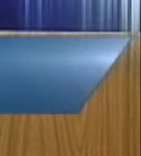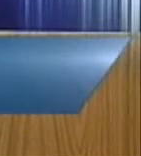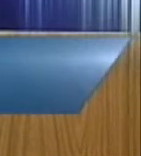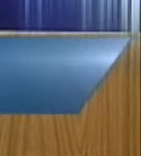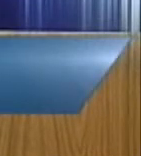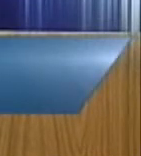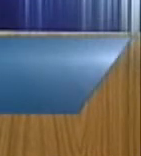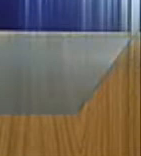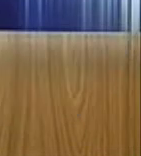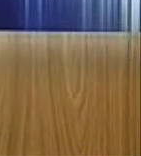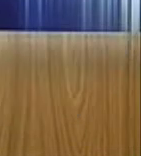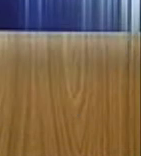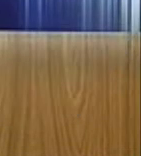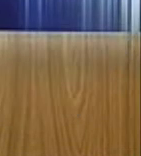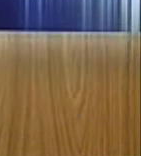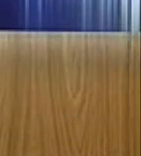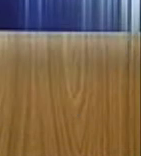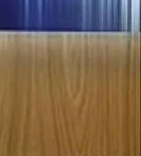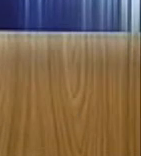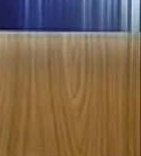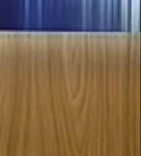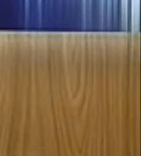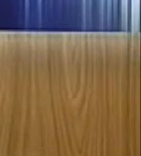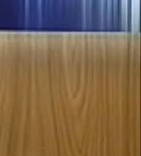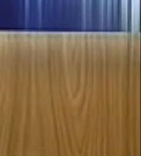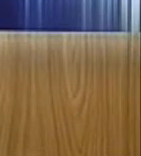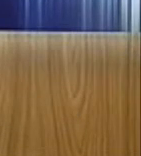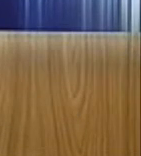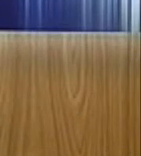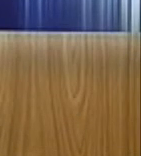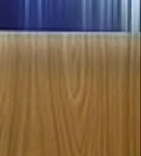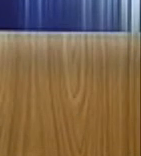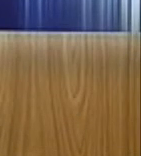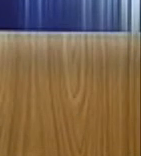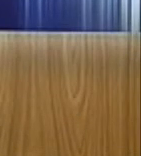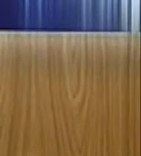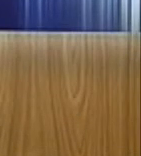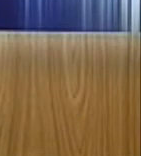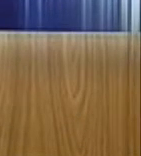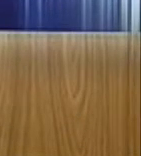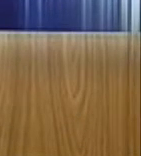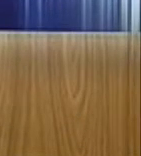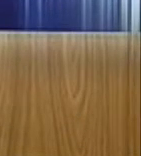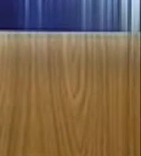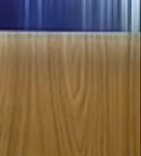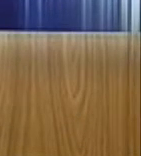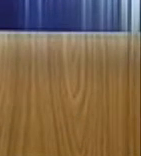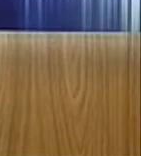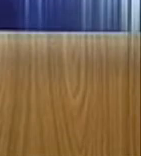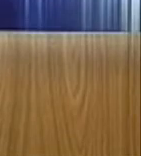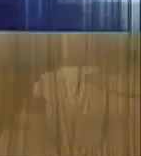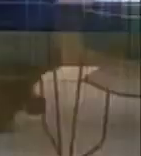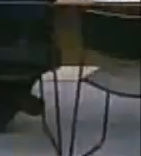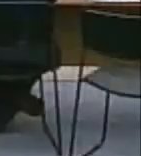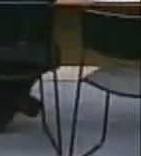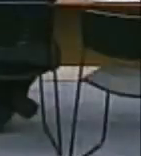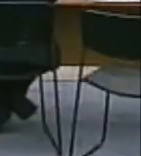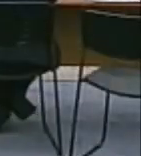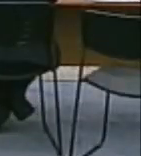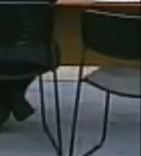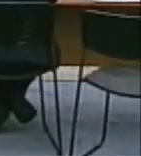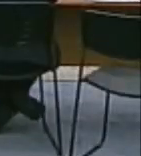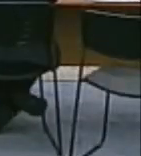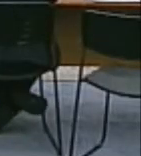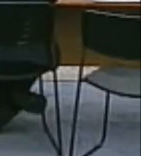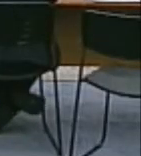utilização de Queimadas para a retirada de cana-de-açúcar voltamos a primeira turma do Supremo Tribunal Federal e